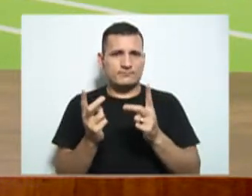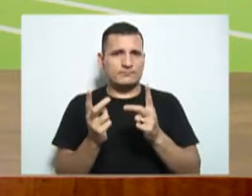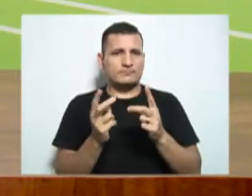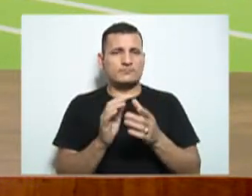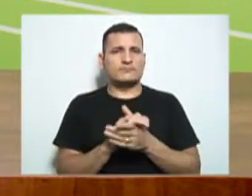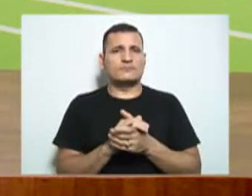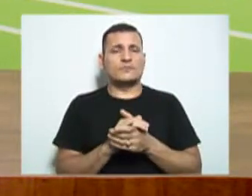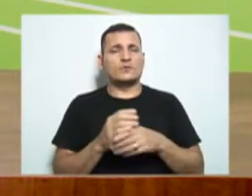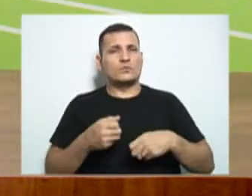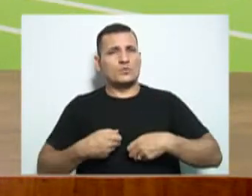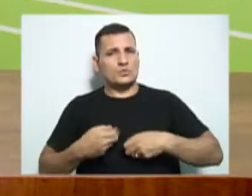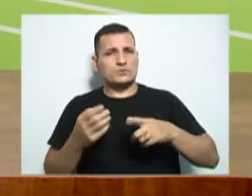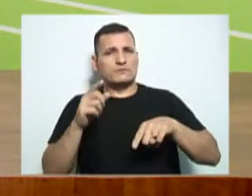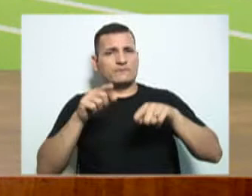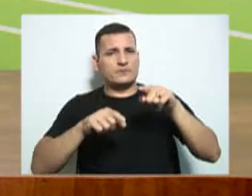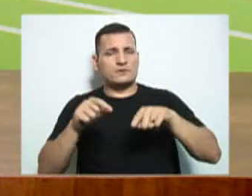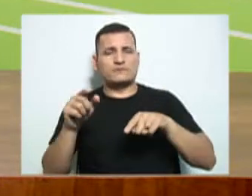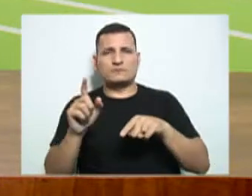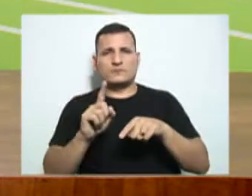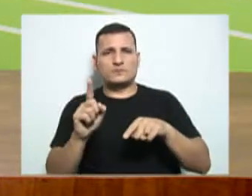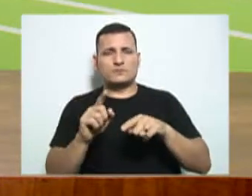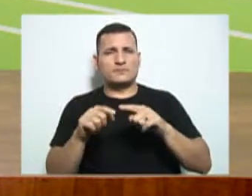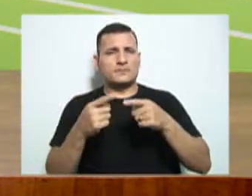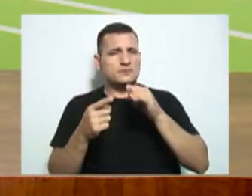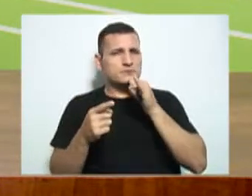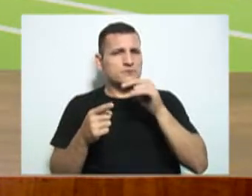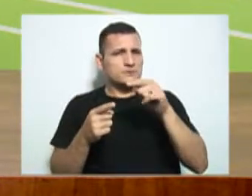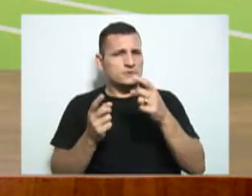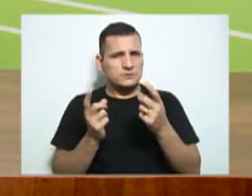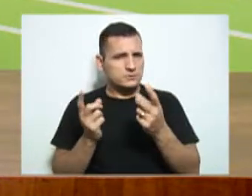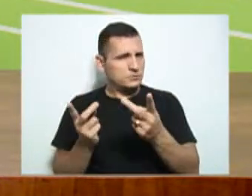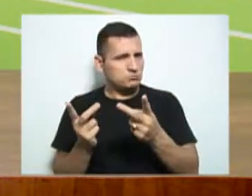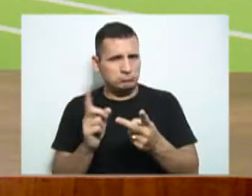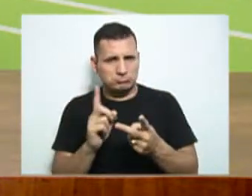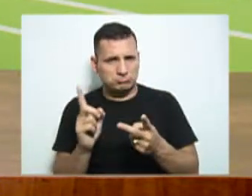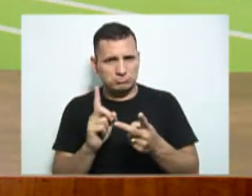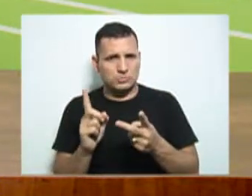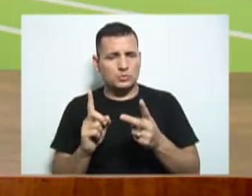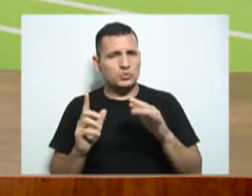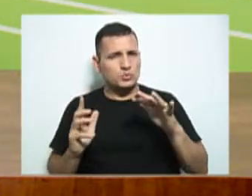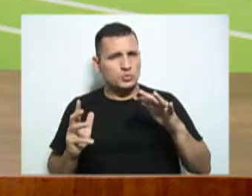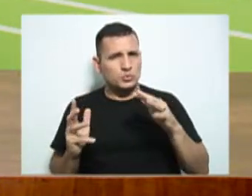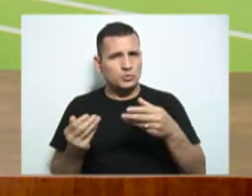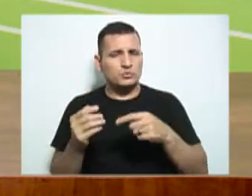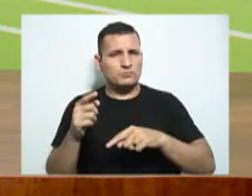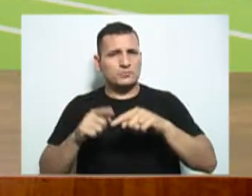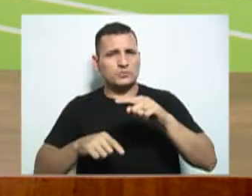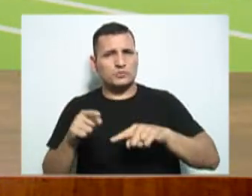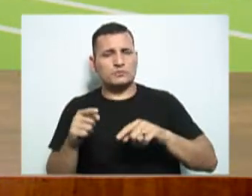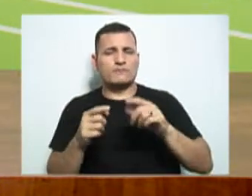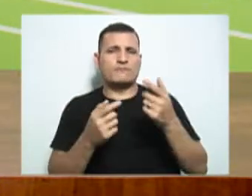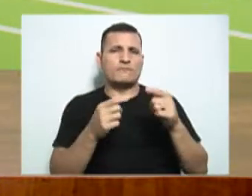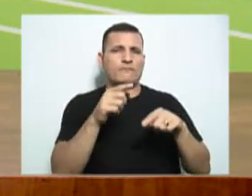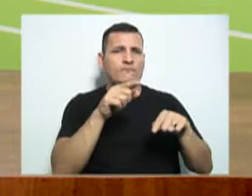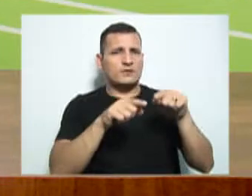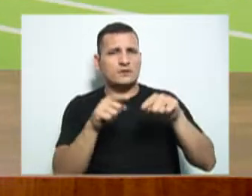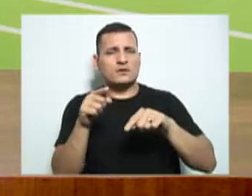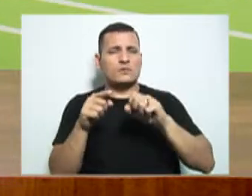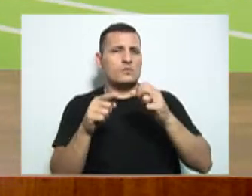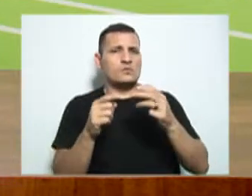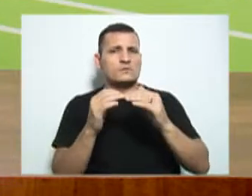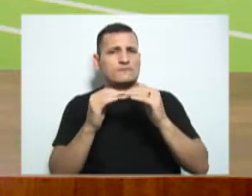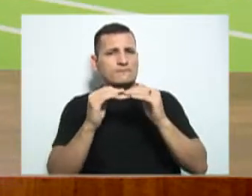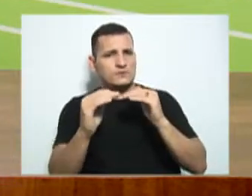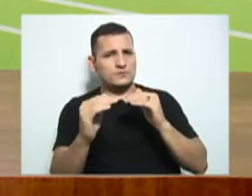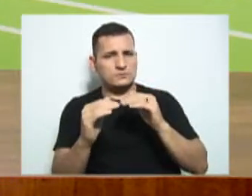custeio variável, não. Mesmo que você não vendeu, todos os custos, sejam eles variáveis ou fixos,